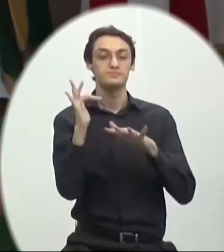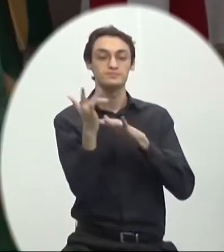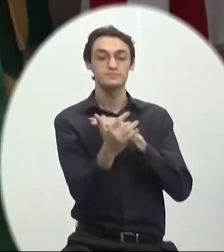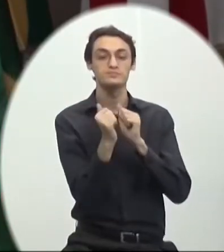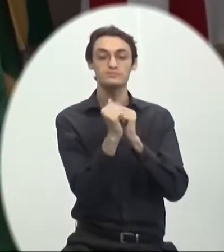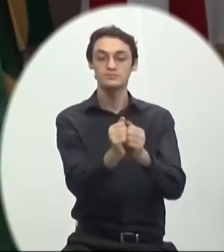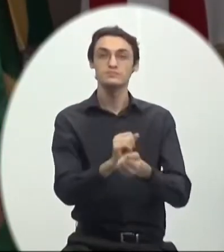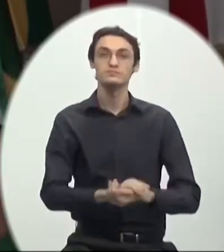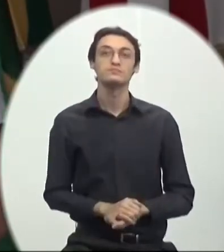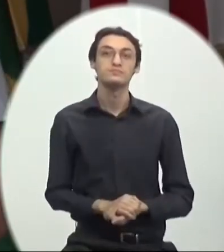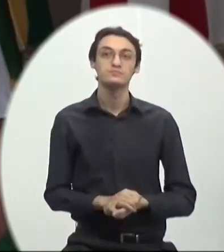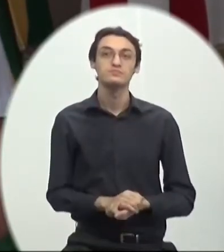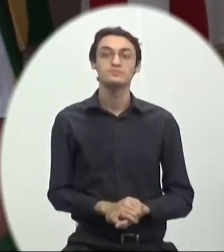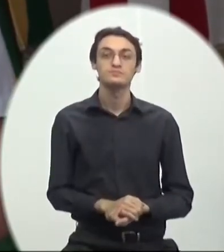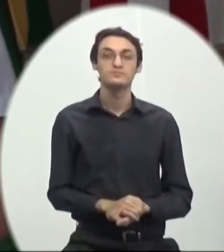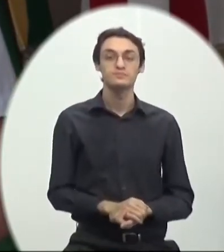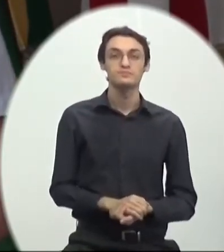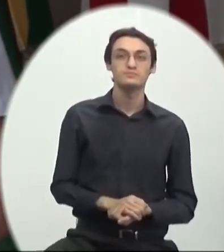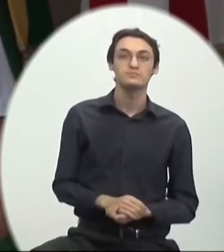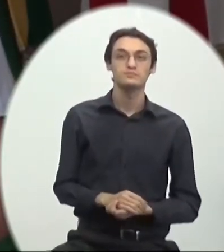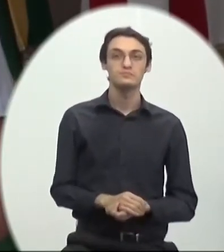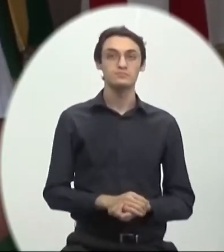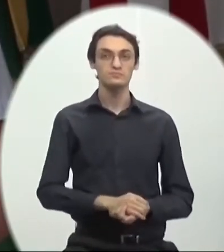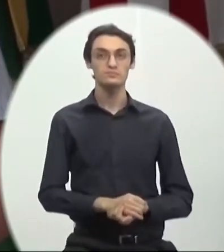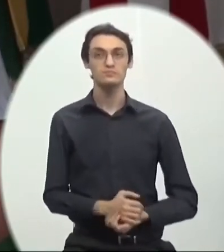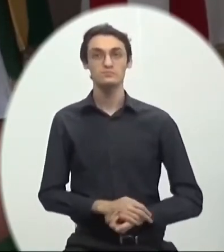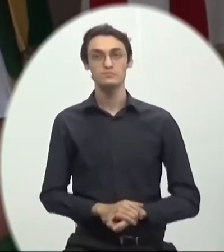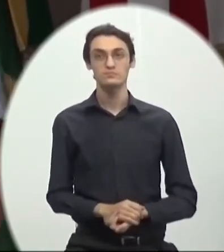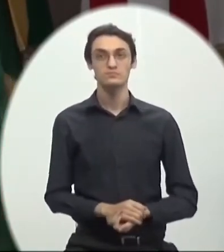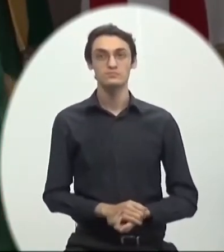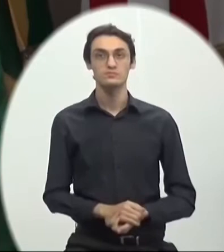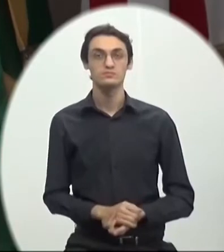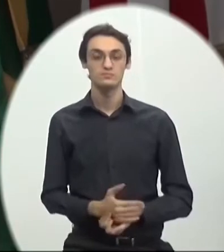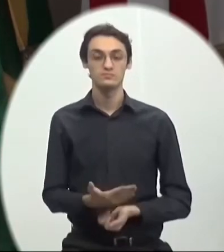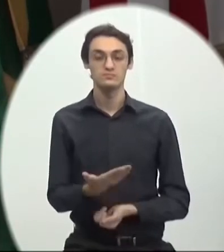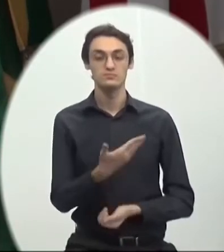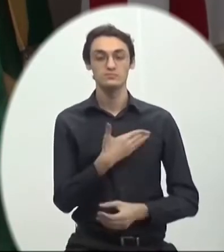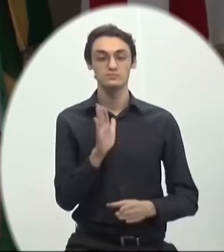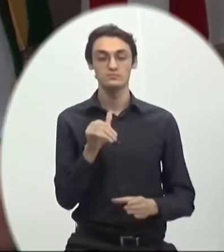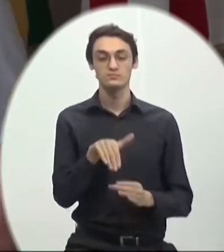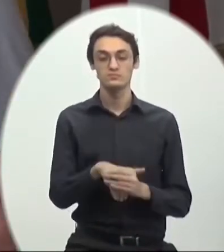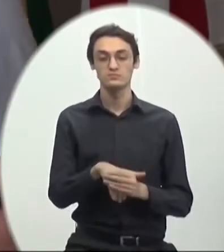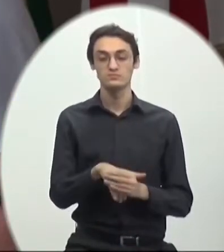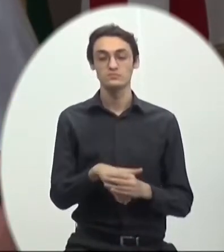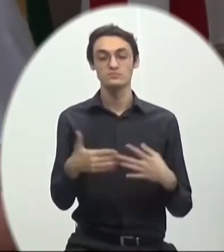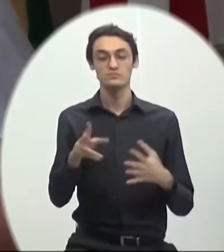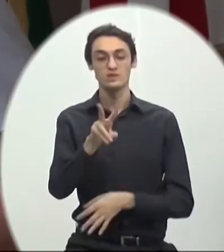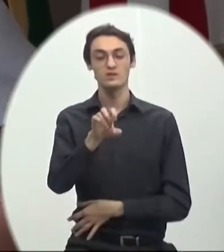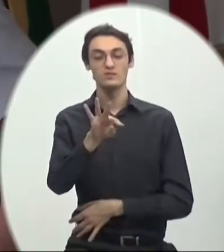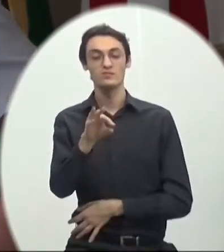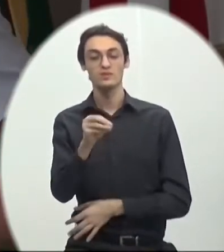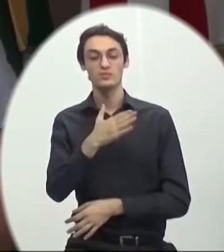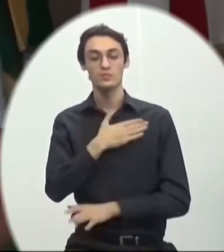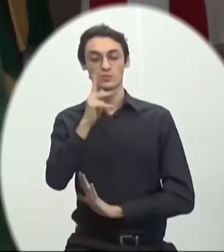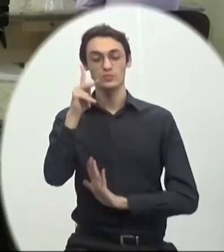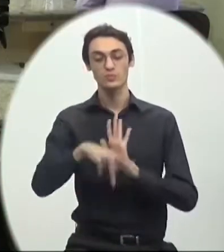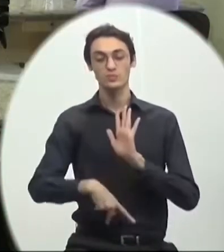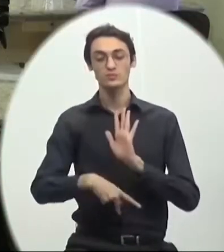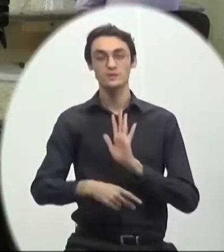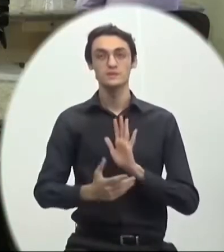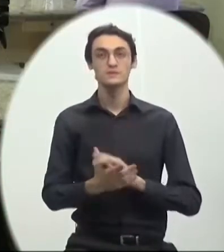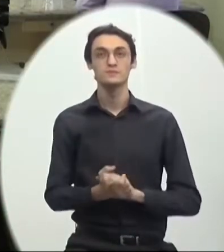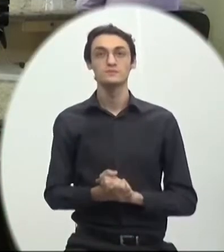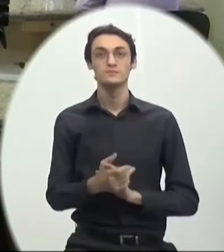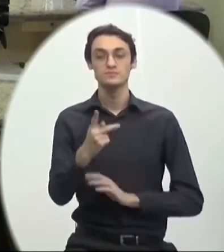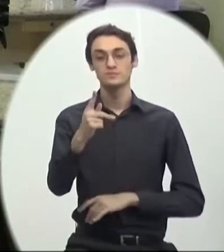não poderia ser outro. Eu queria pedir então aos meus colegas, na votação do veto do meu pequeno projeto hoje, o